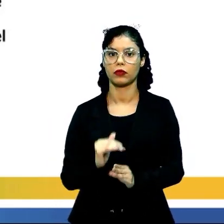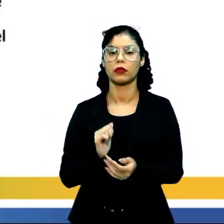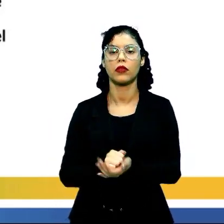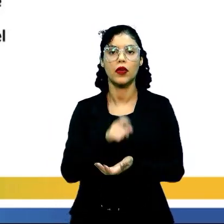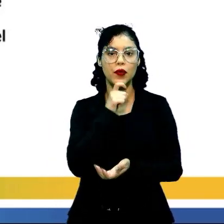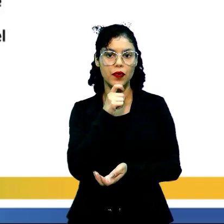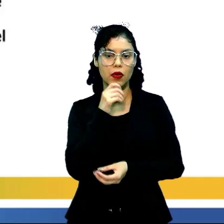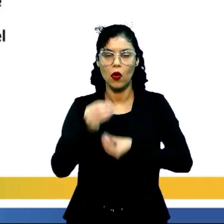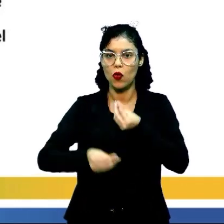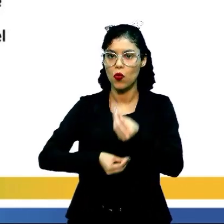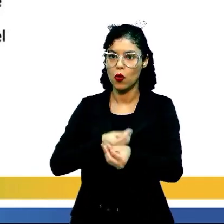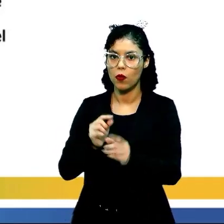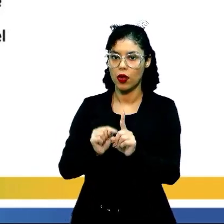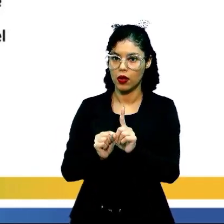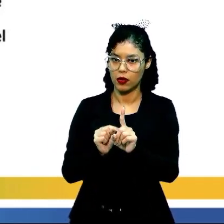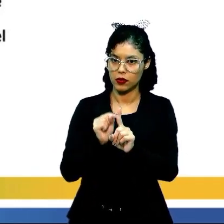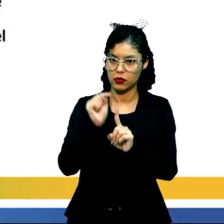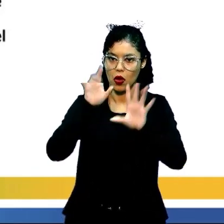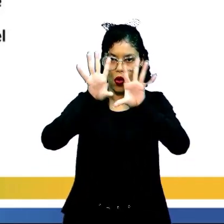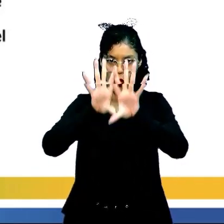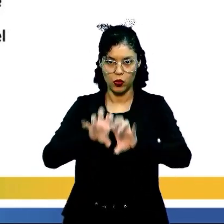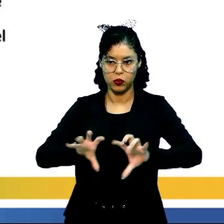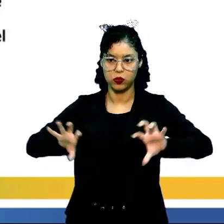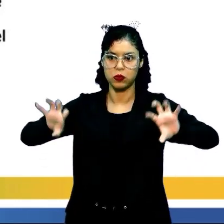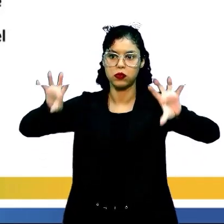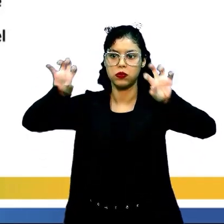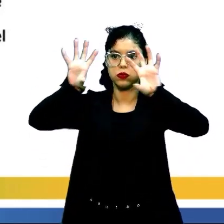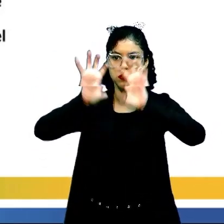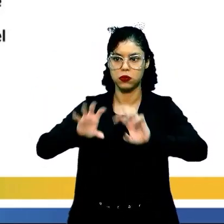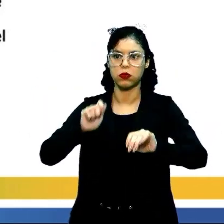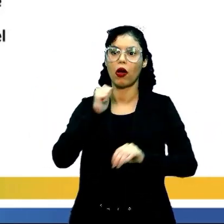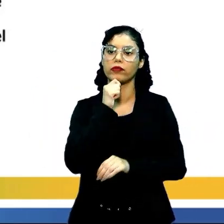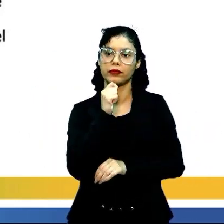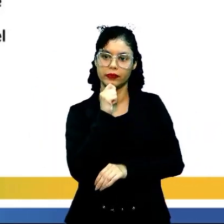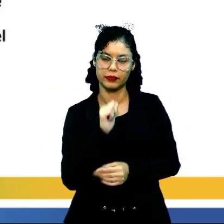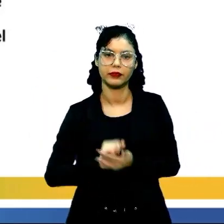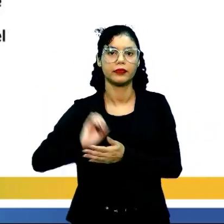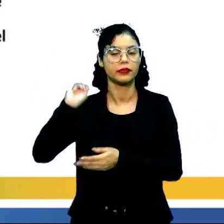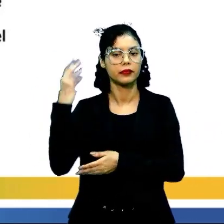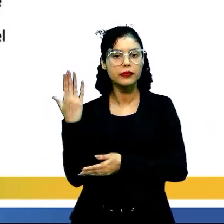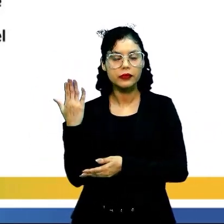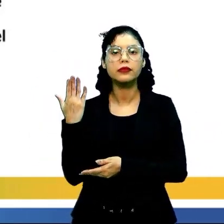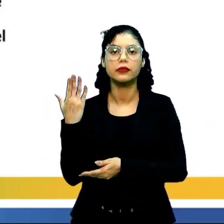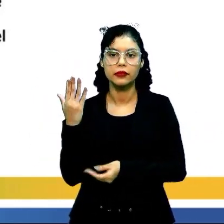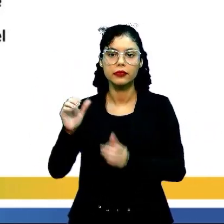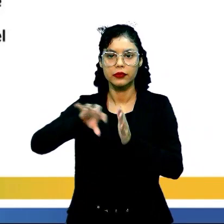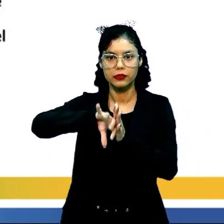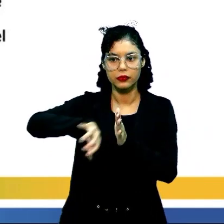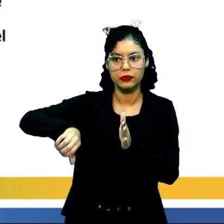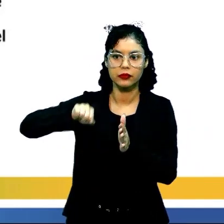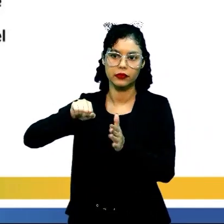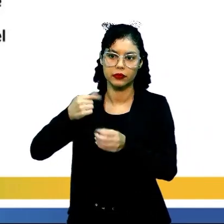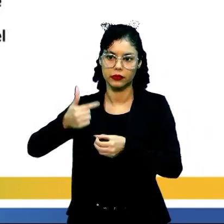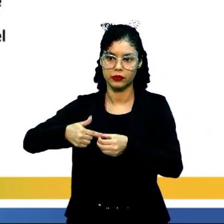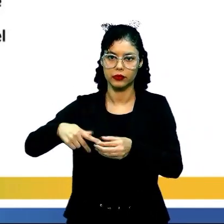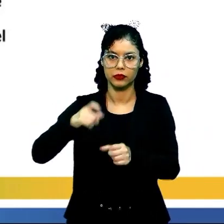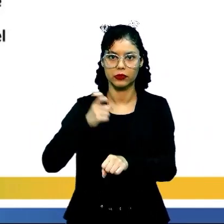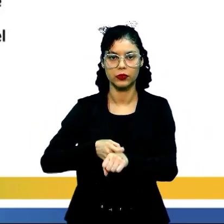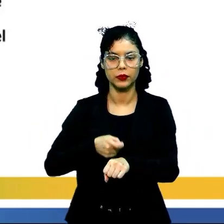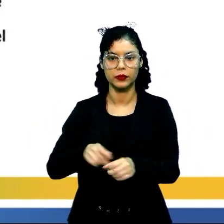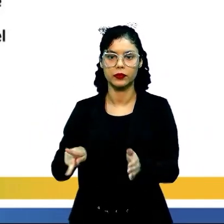e conforme a temperatura de ebulição dessas substâncias, essas substâncias vão sendo retiradas do petróleo bruto.